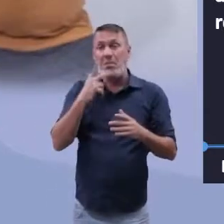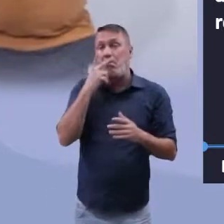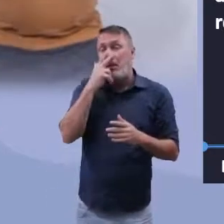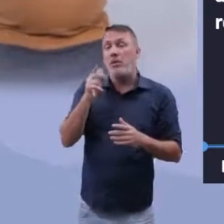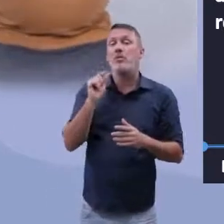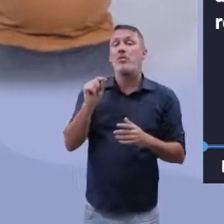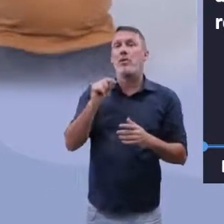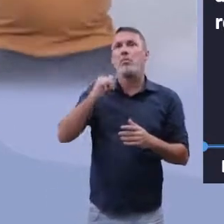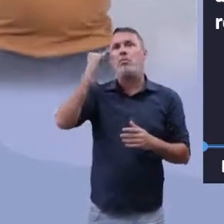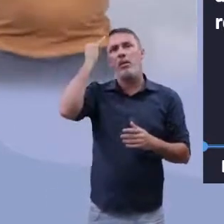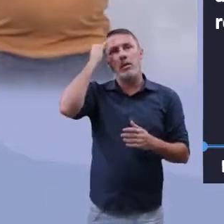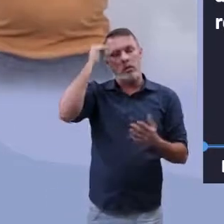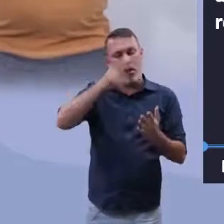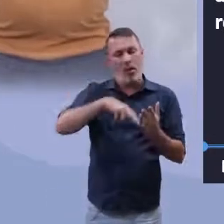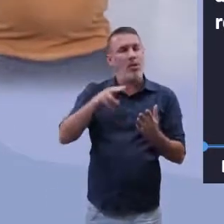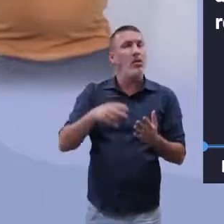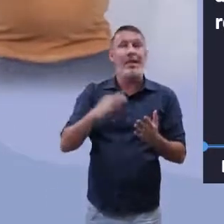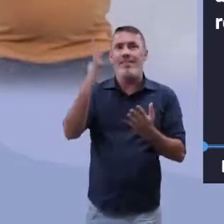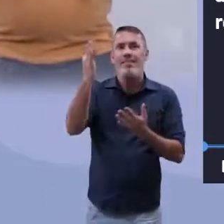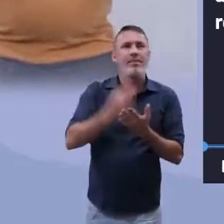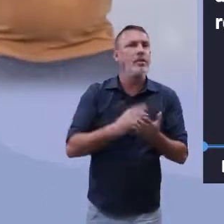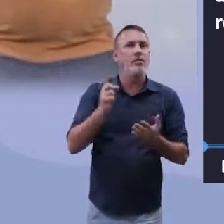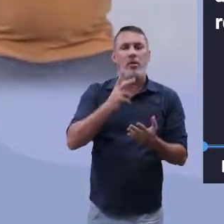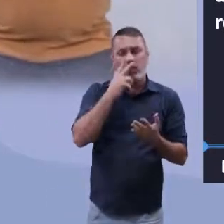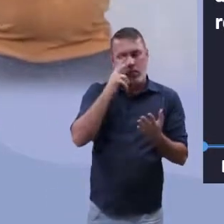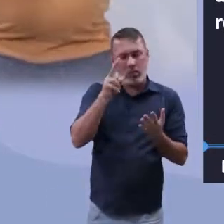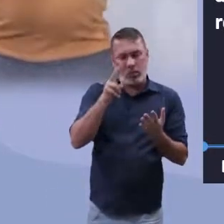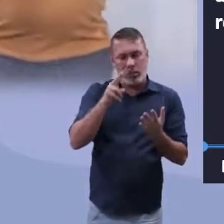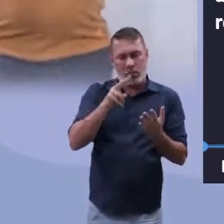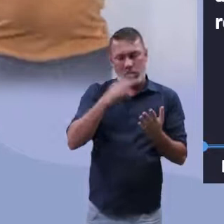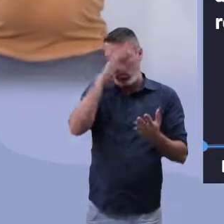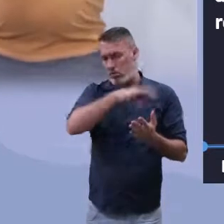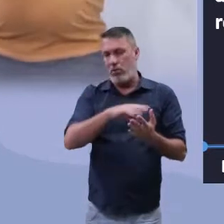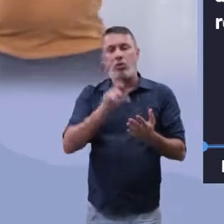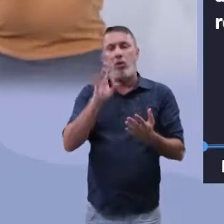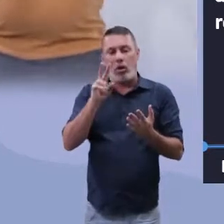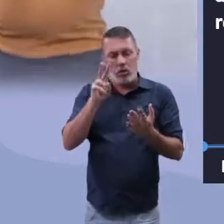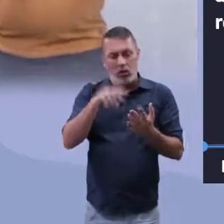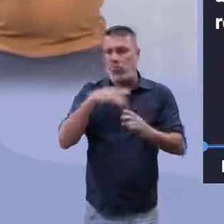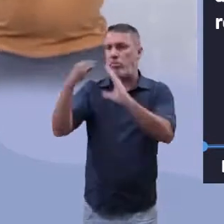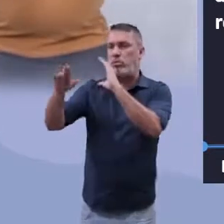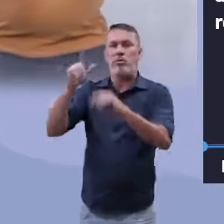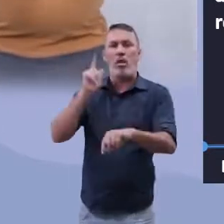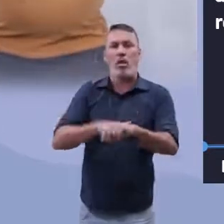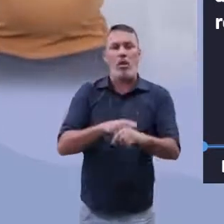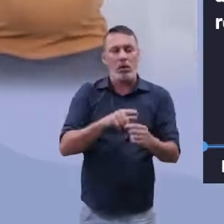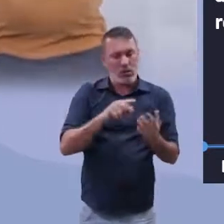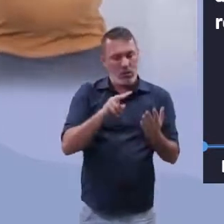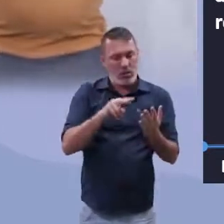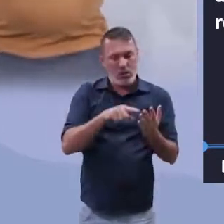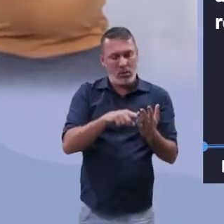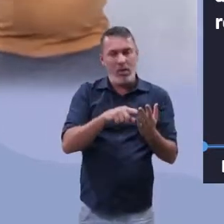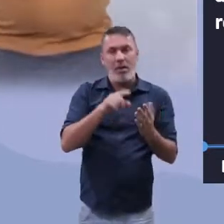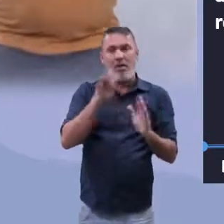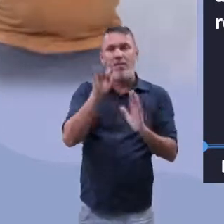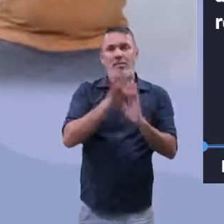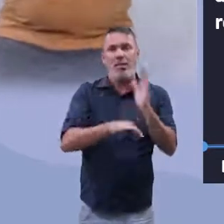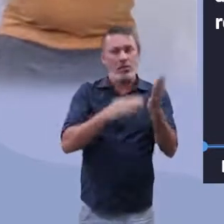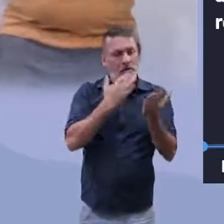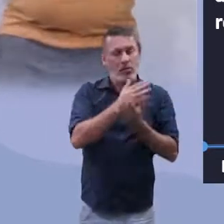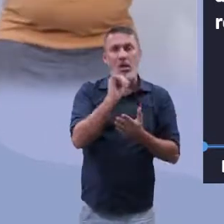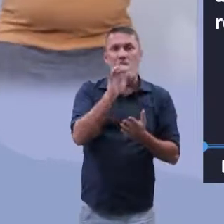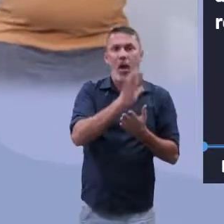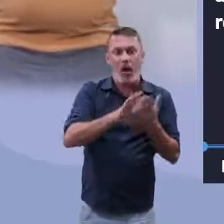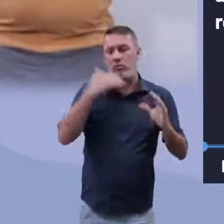tem a preguiça, né, de ler o texto por completo. Pegou o primeiro texto, já vou mandar. Não, olha a imagem, acho que tem a ver com